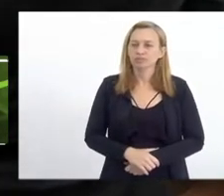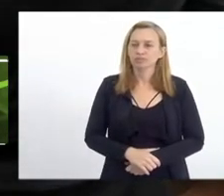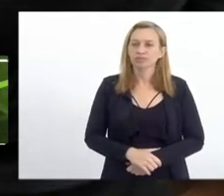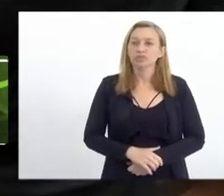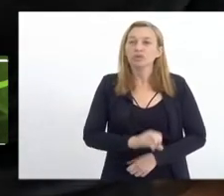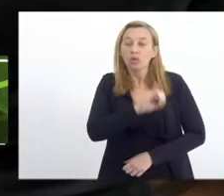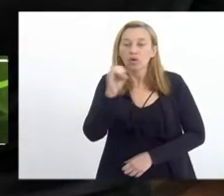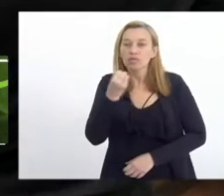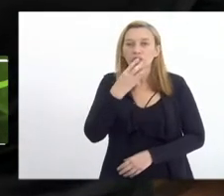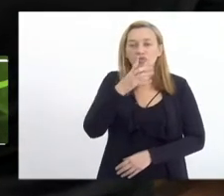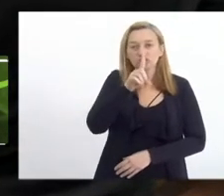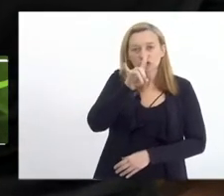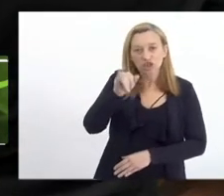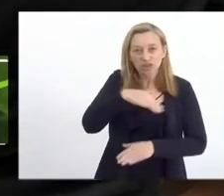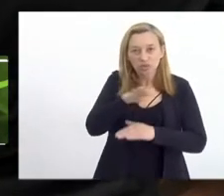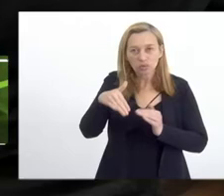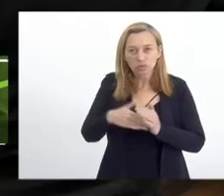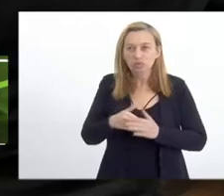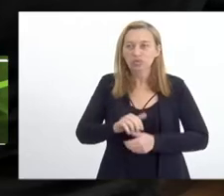Olá, muito bom dia a todos.